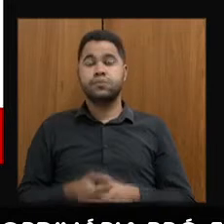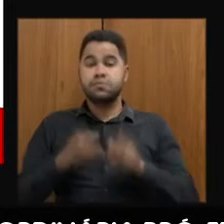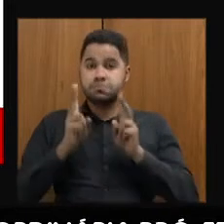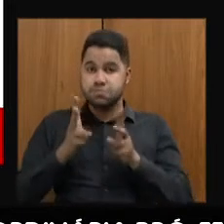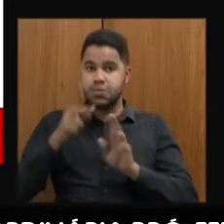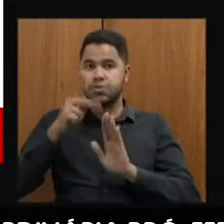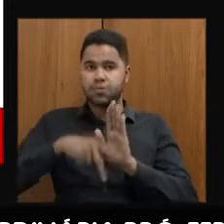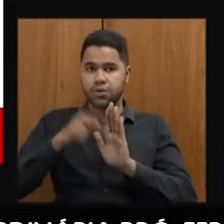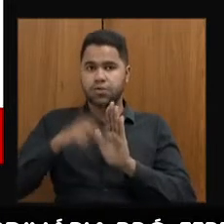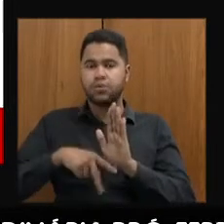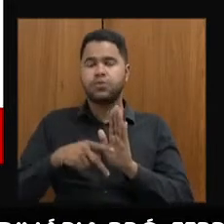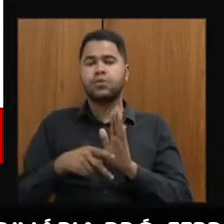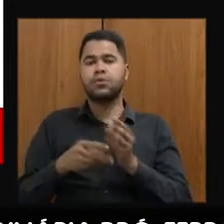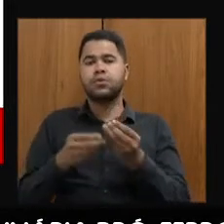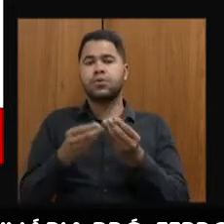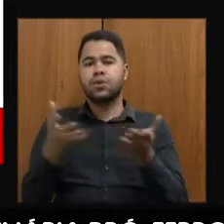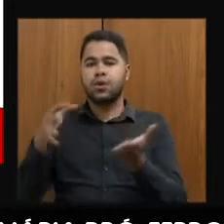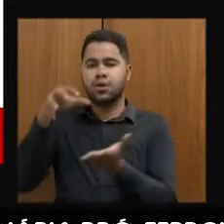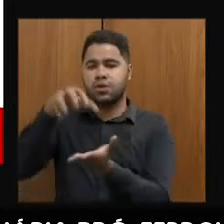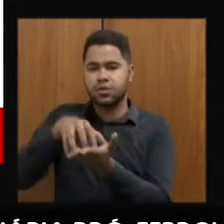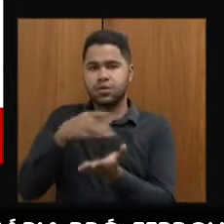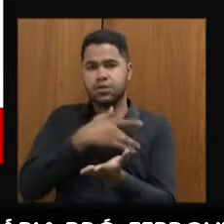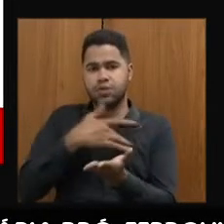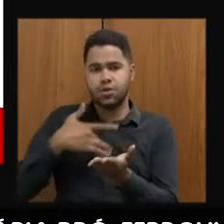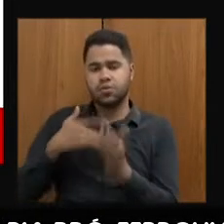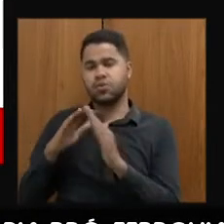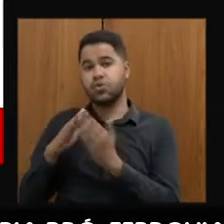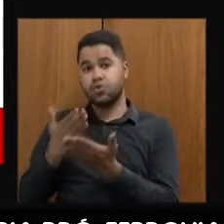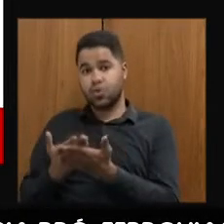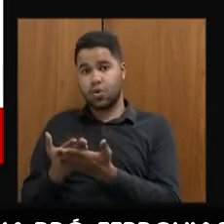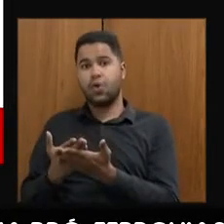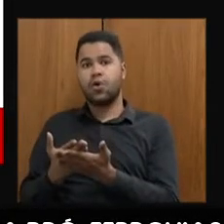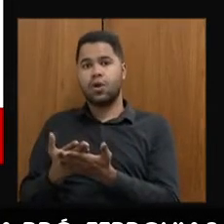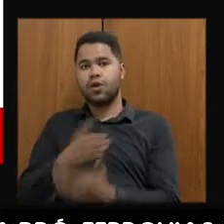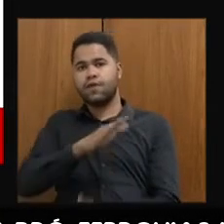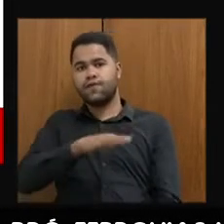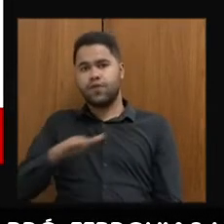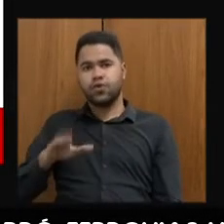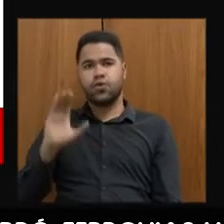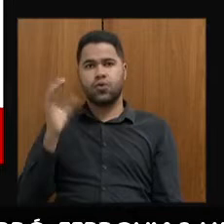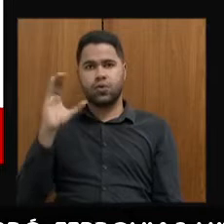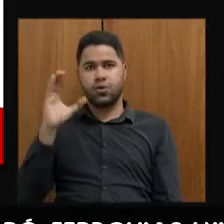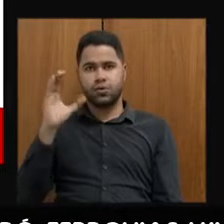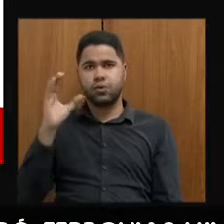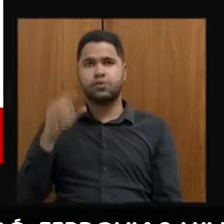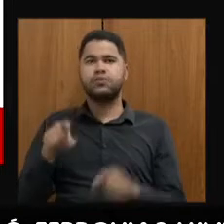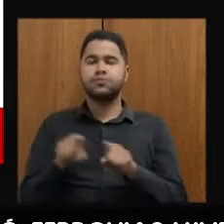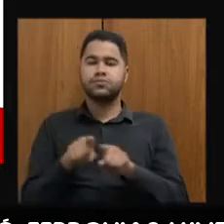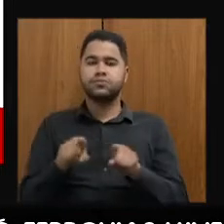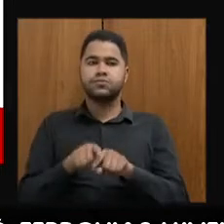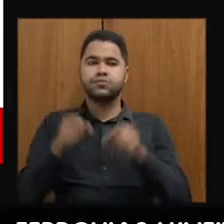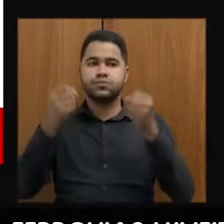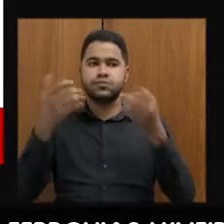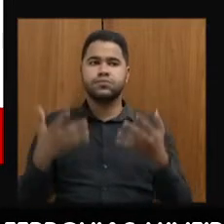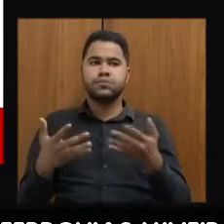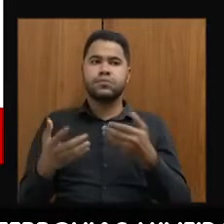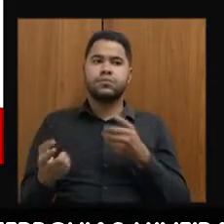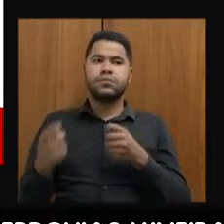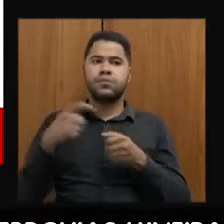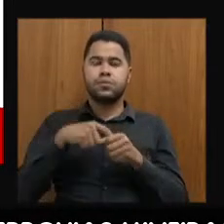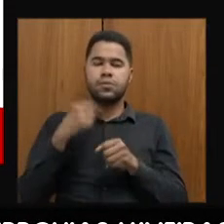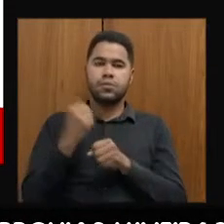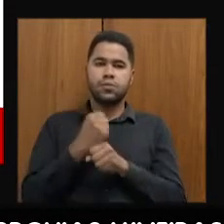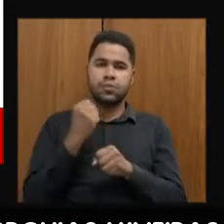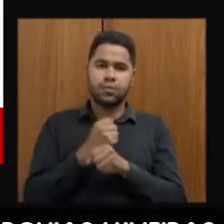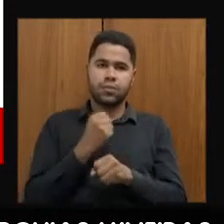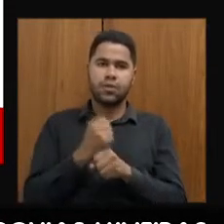mesmo projeto entrega de Centro de Saúde escola infantil em Contagem né ah como eu disse aqui a retomada das